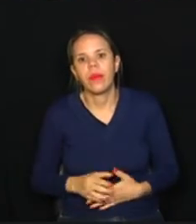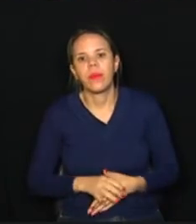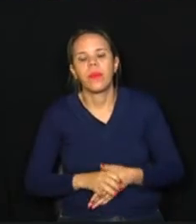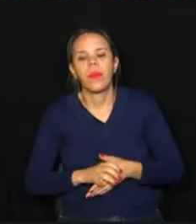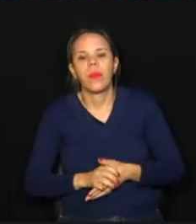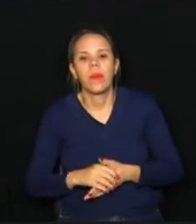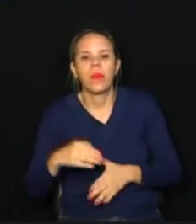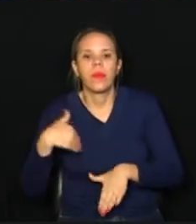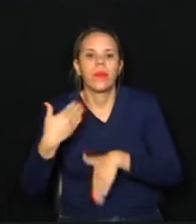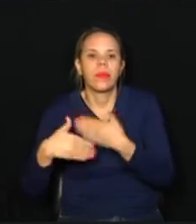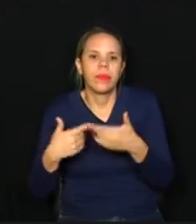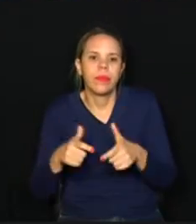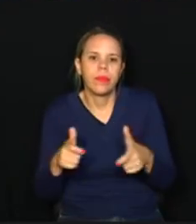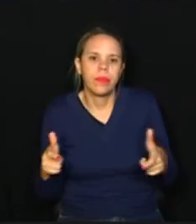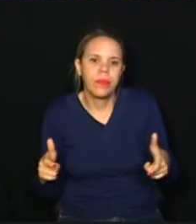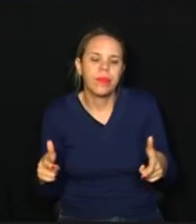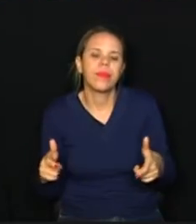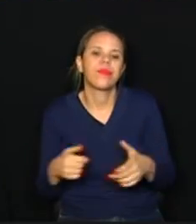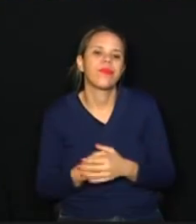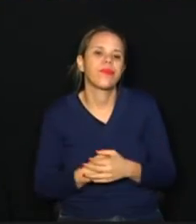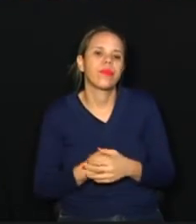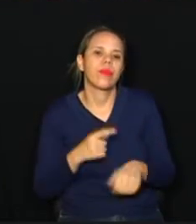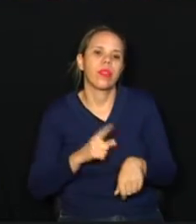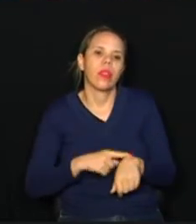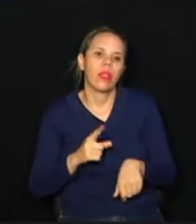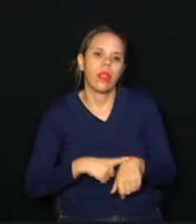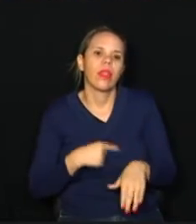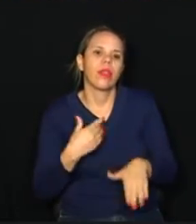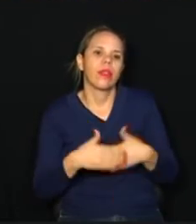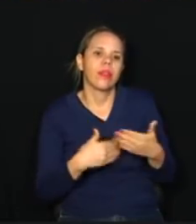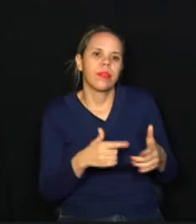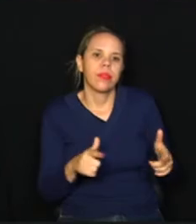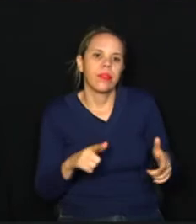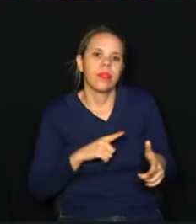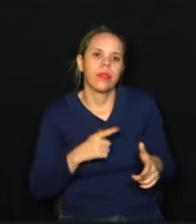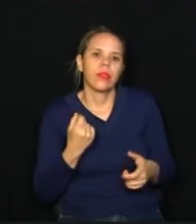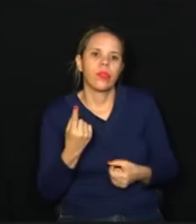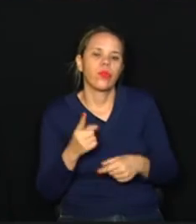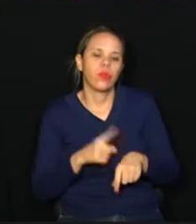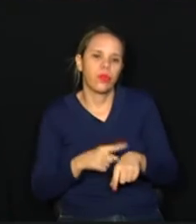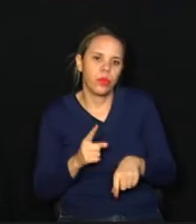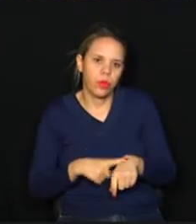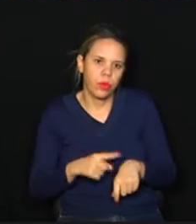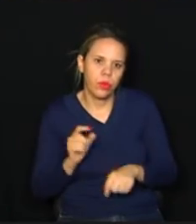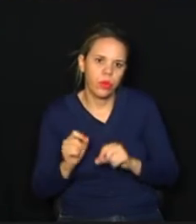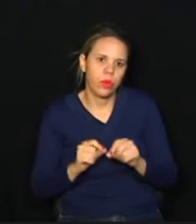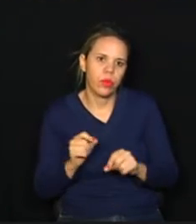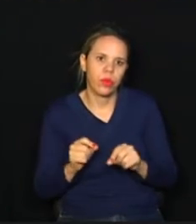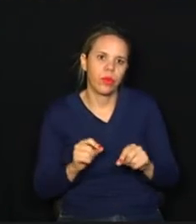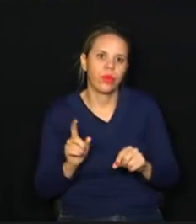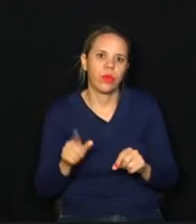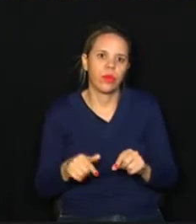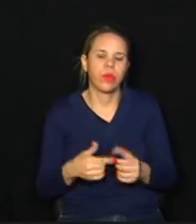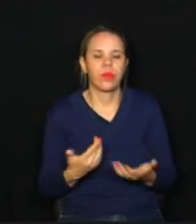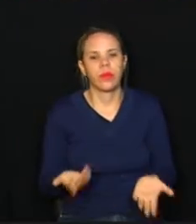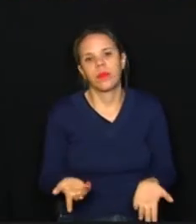vem sendo desenvolvido ao longo do tempo. Tivemos alguns momentos em que